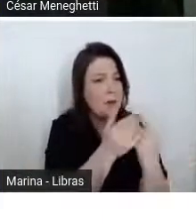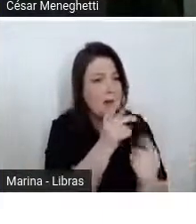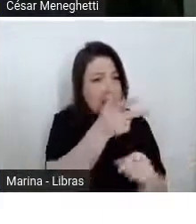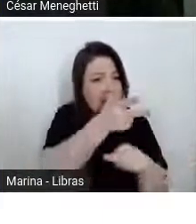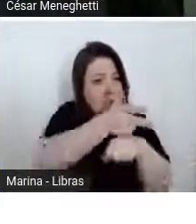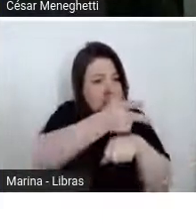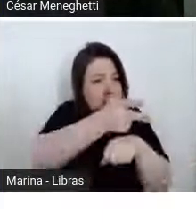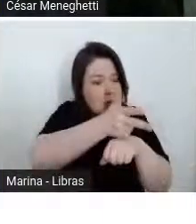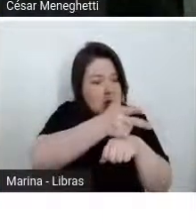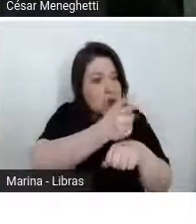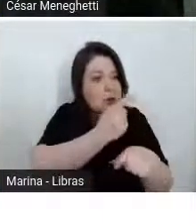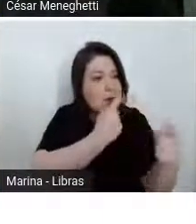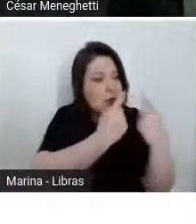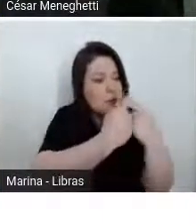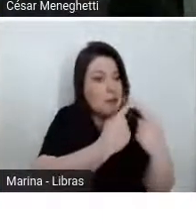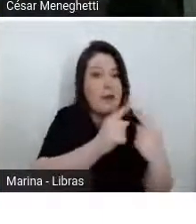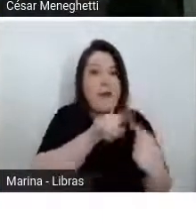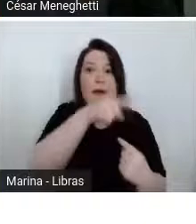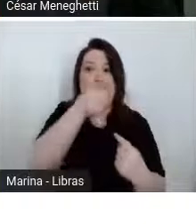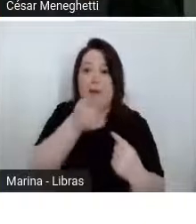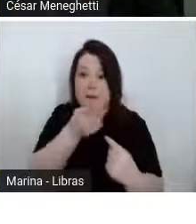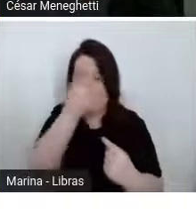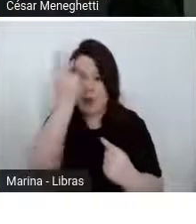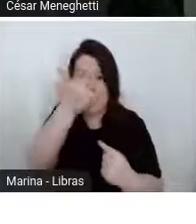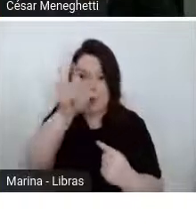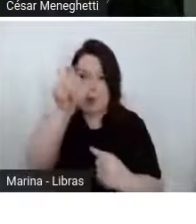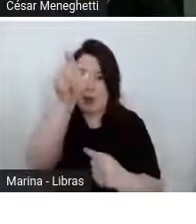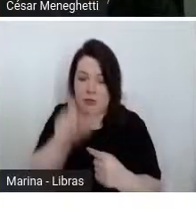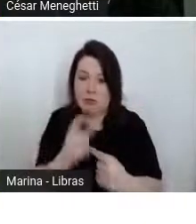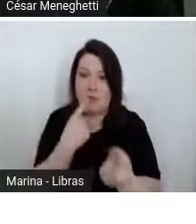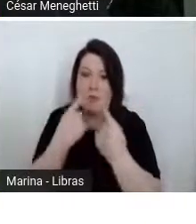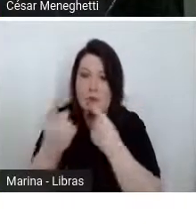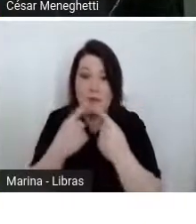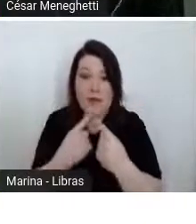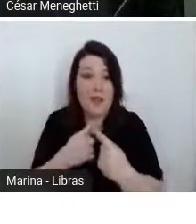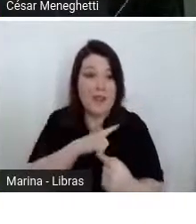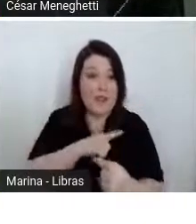30 pessoas, mas a gente montou ele, enquanto parecia que